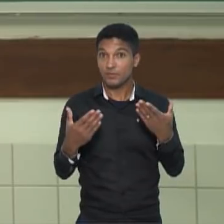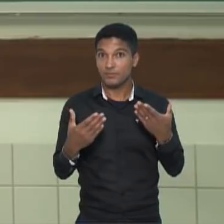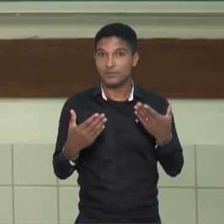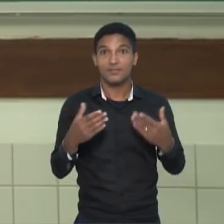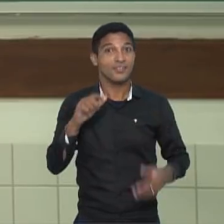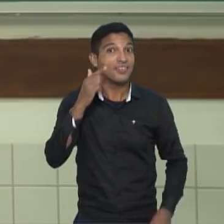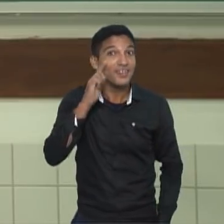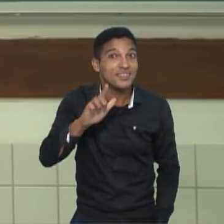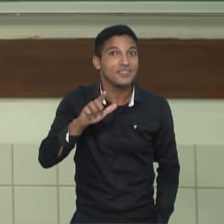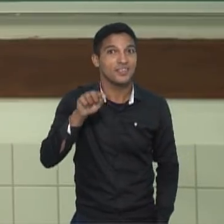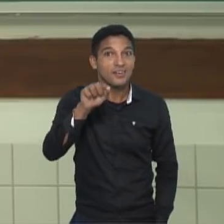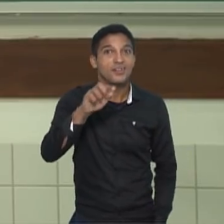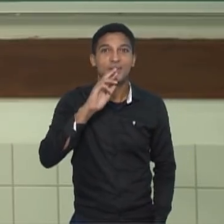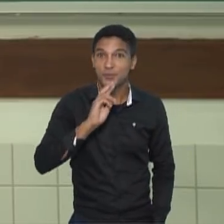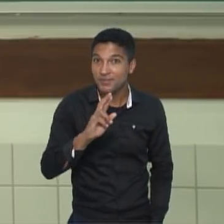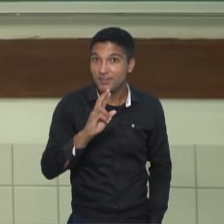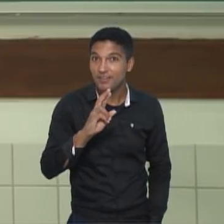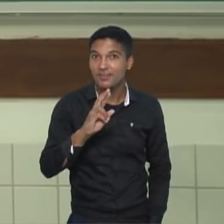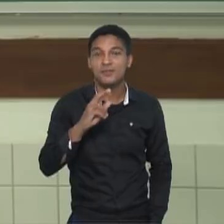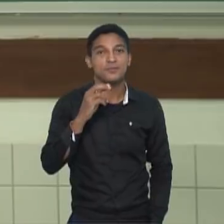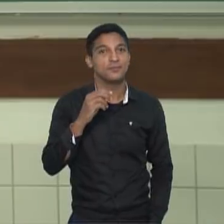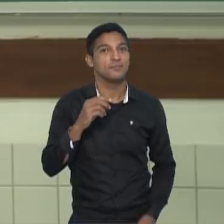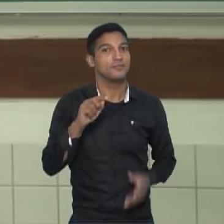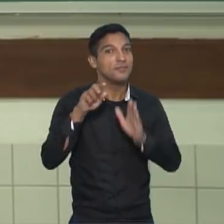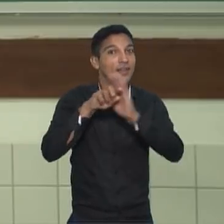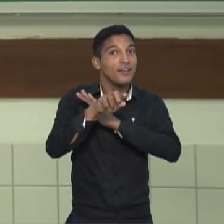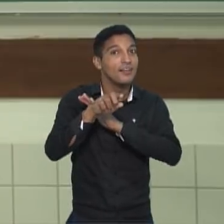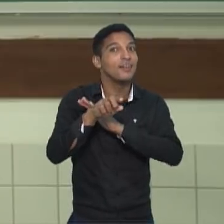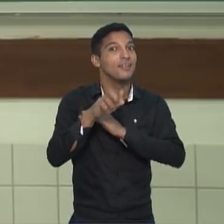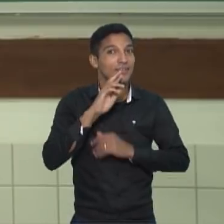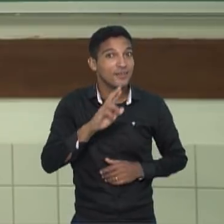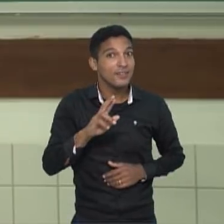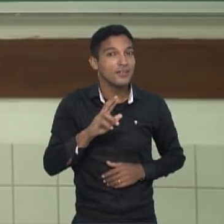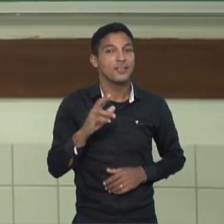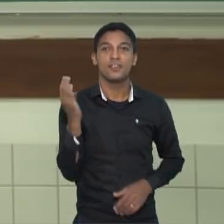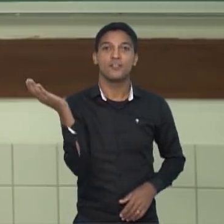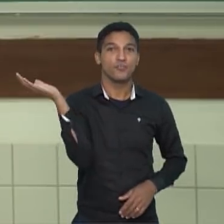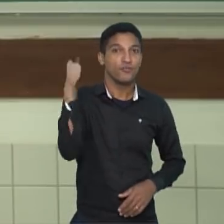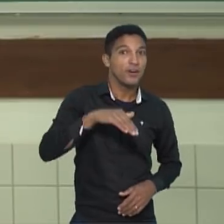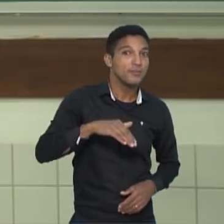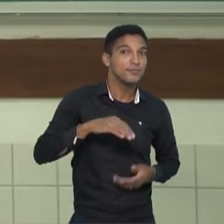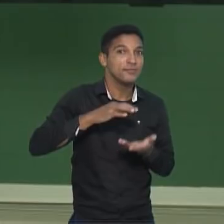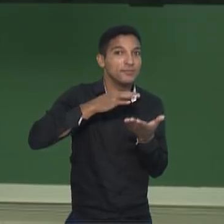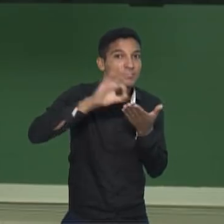aí, conseguiu responder essa questão? Então vamos à resposta.